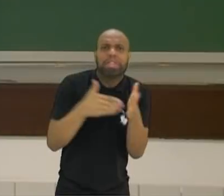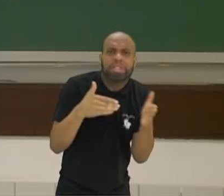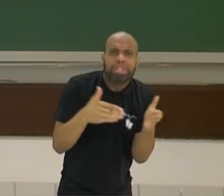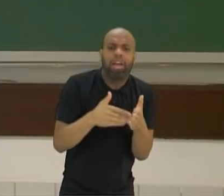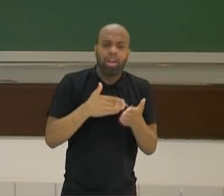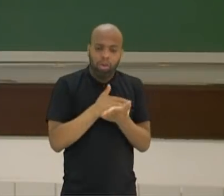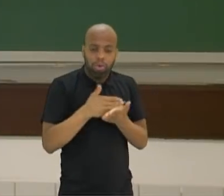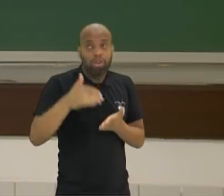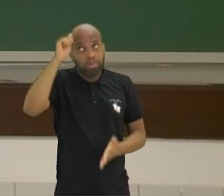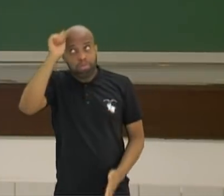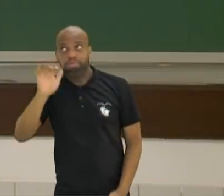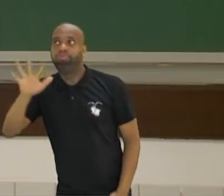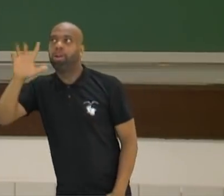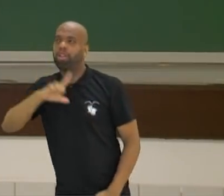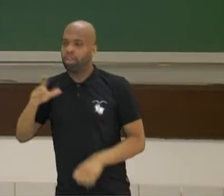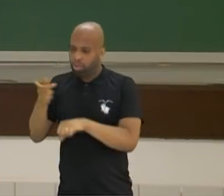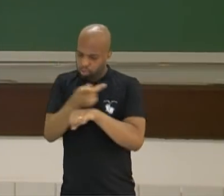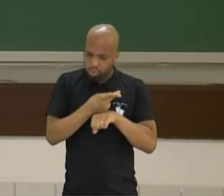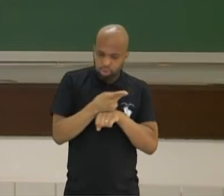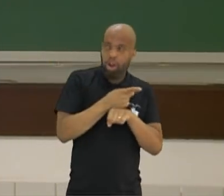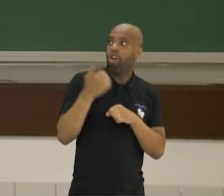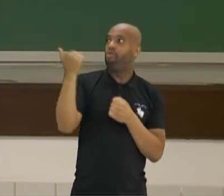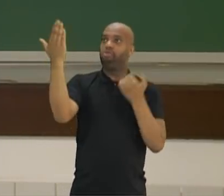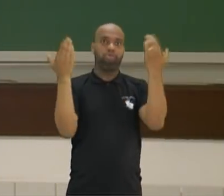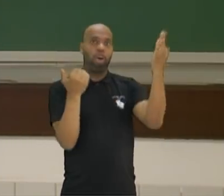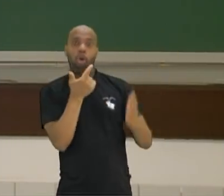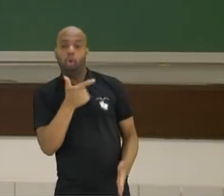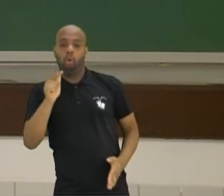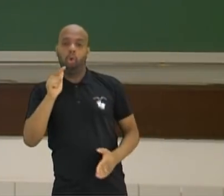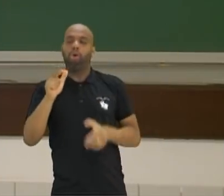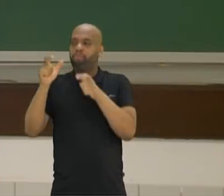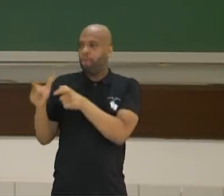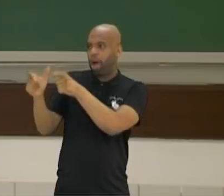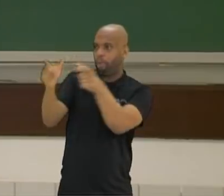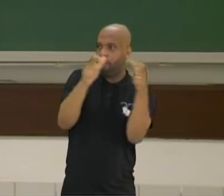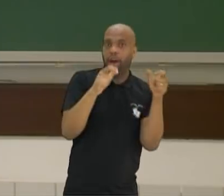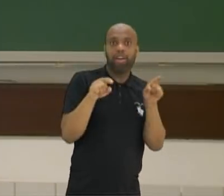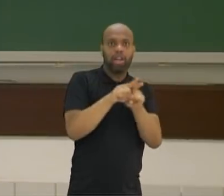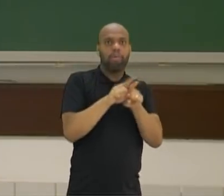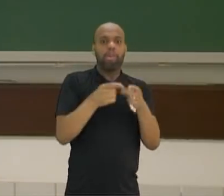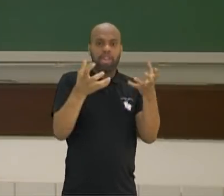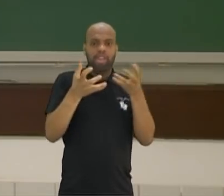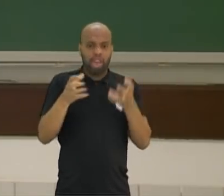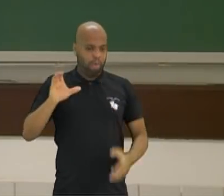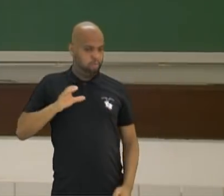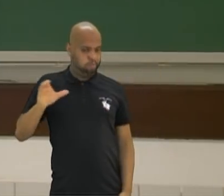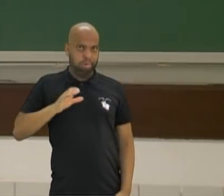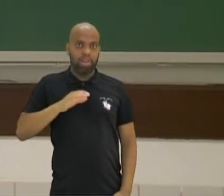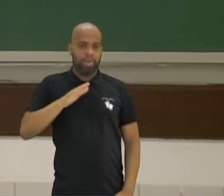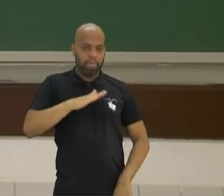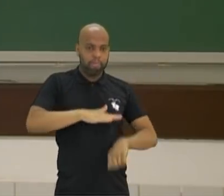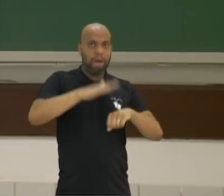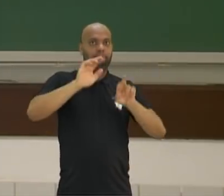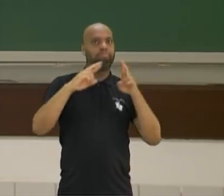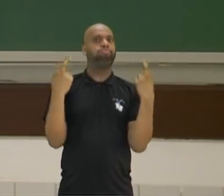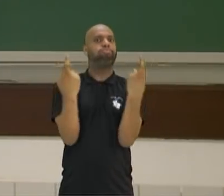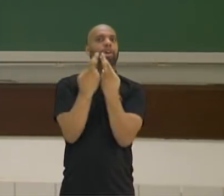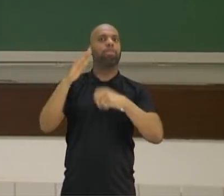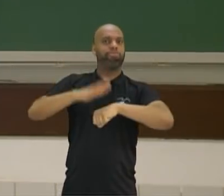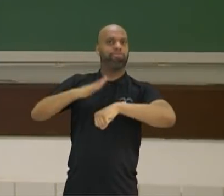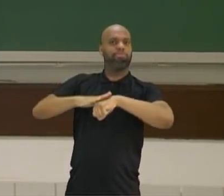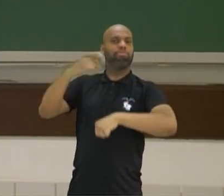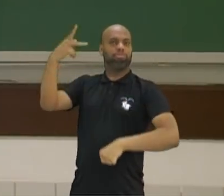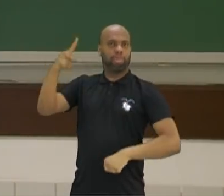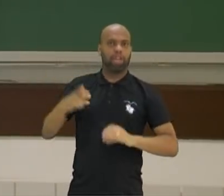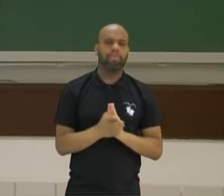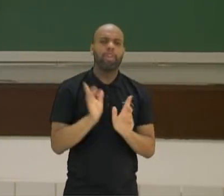então a imaginar em procurar recursos de fora para enriquecer o seu reino. Seu objetivo era